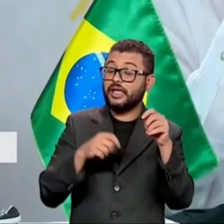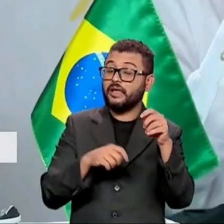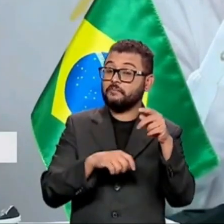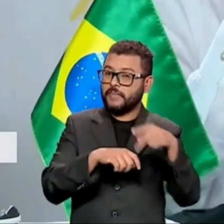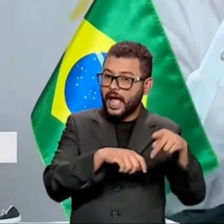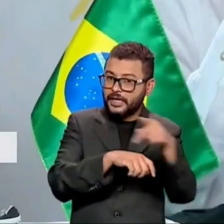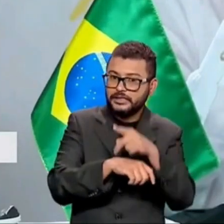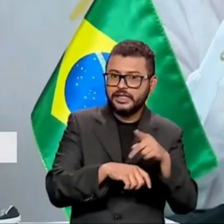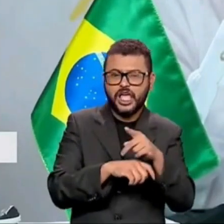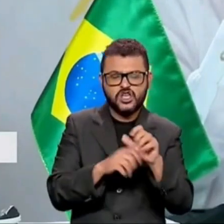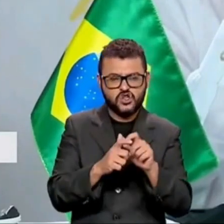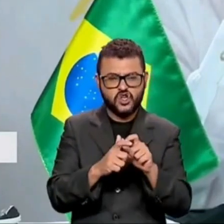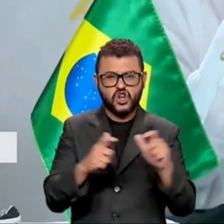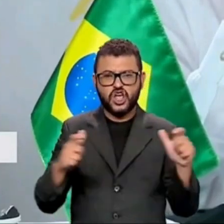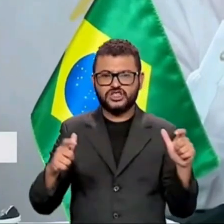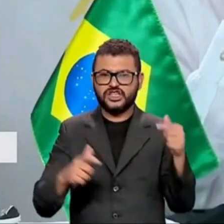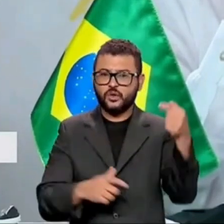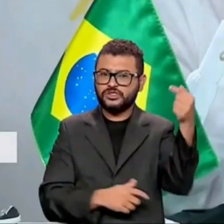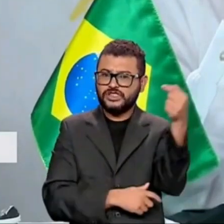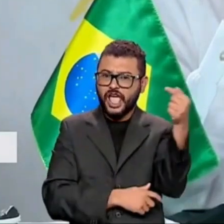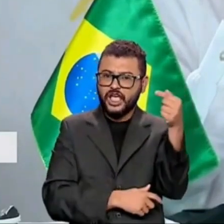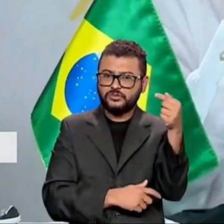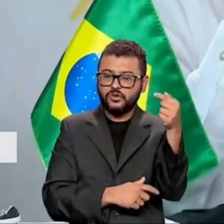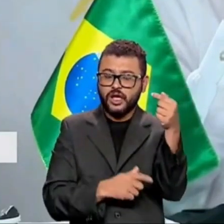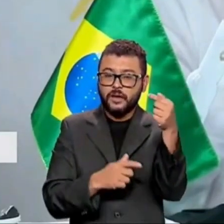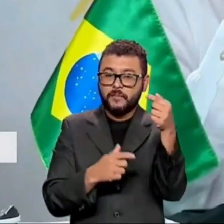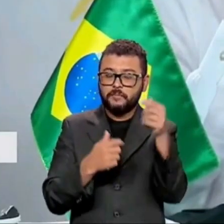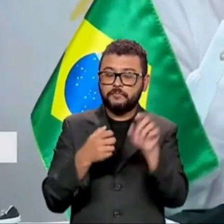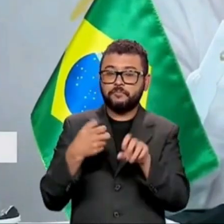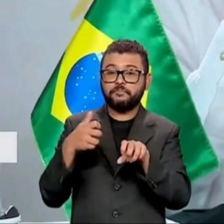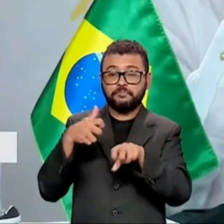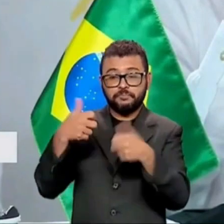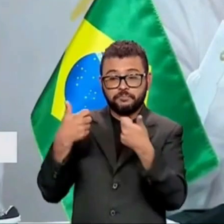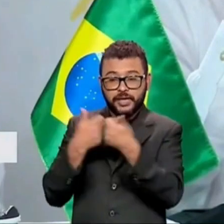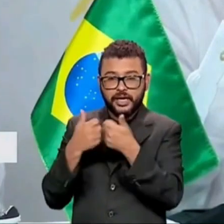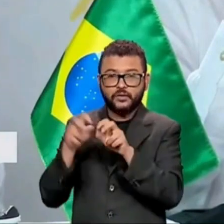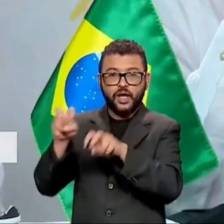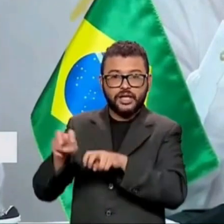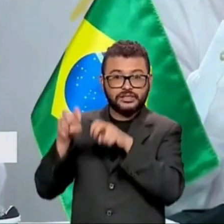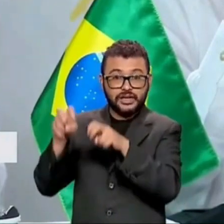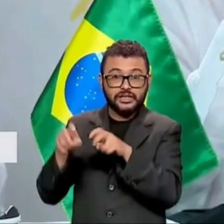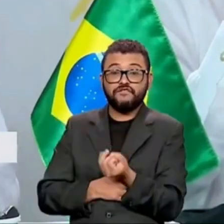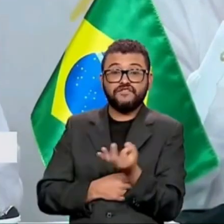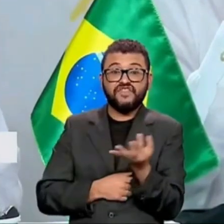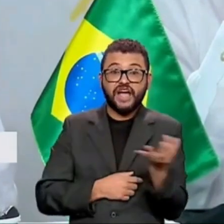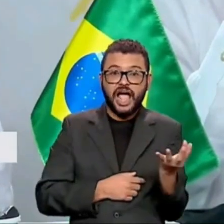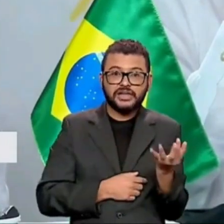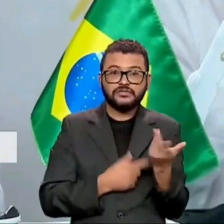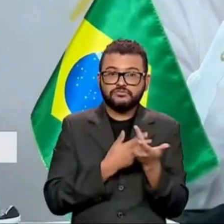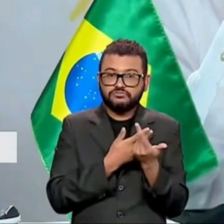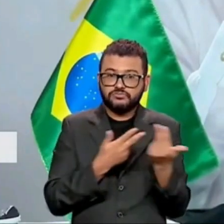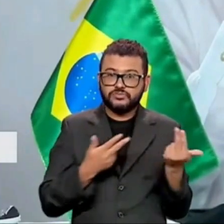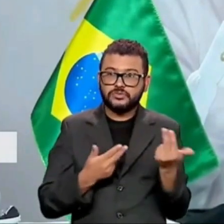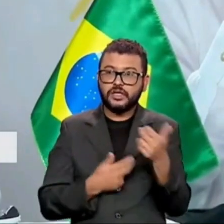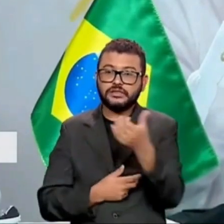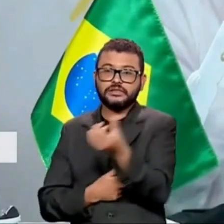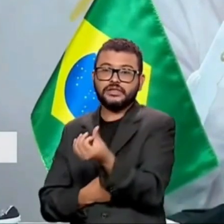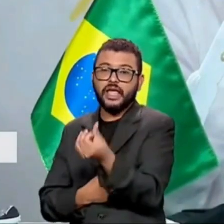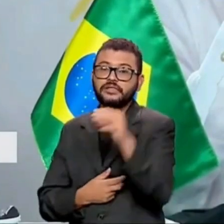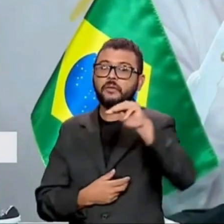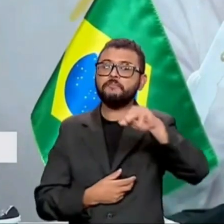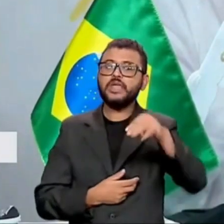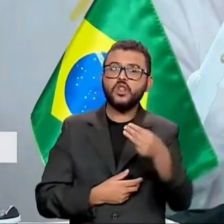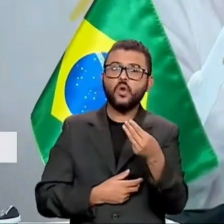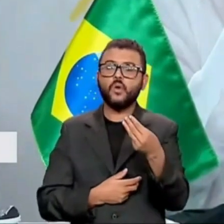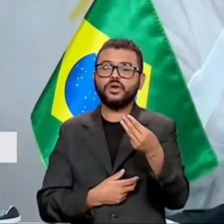seria o 7º maior do mundo, atrás da Austrália e antes da Índia. Esses seus 6